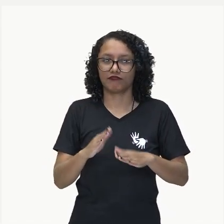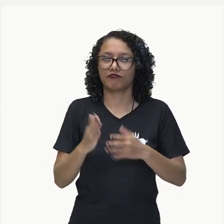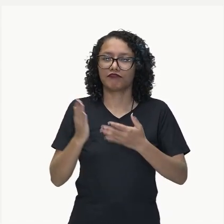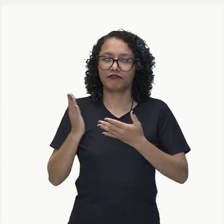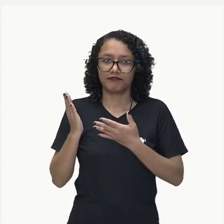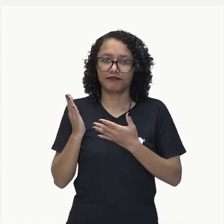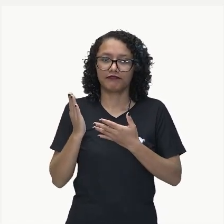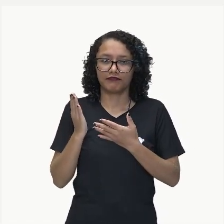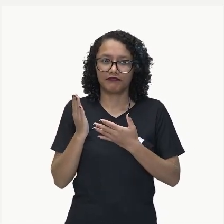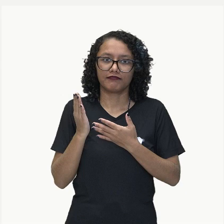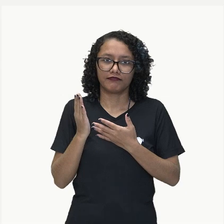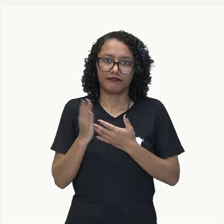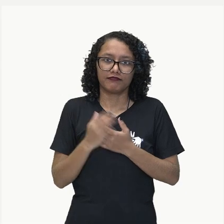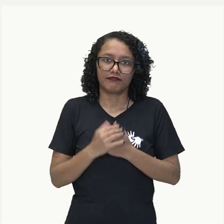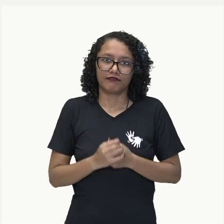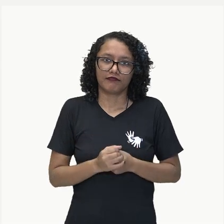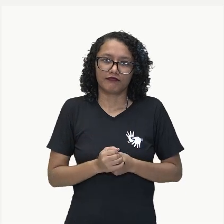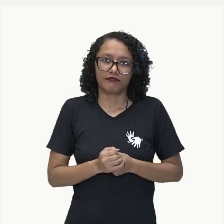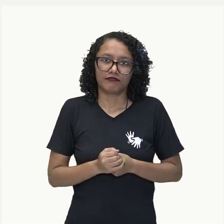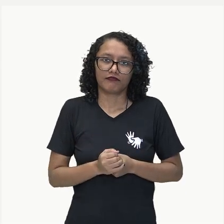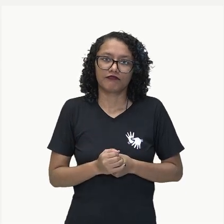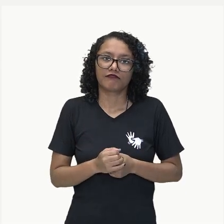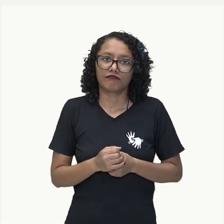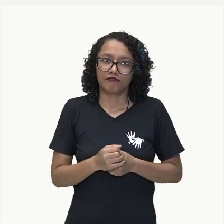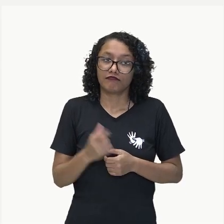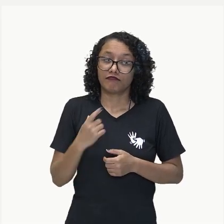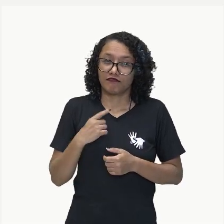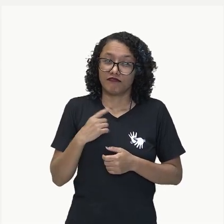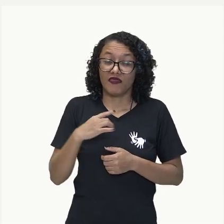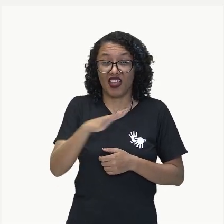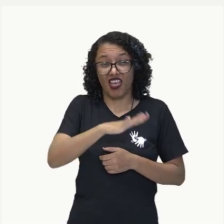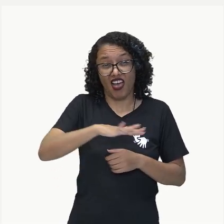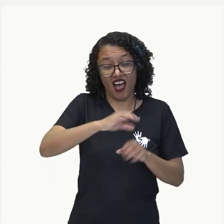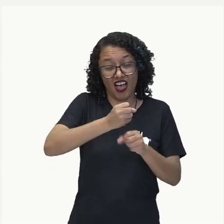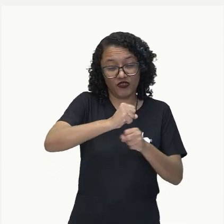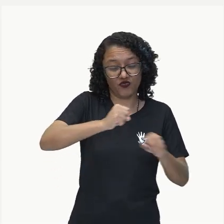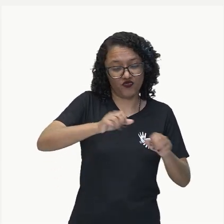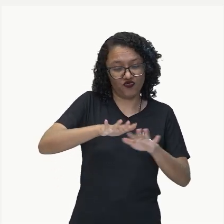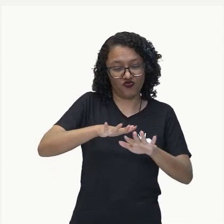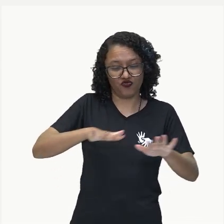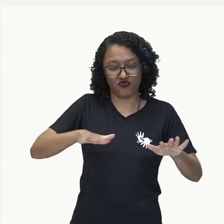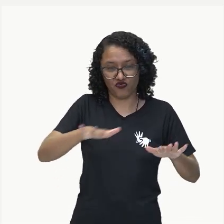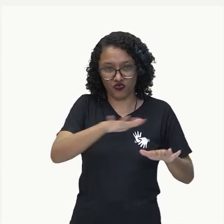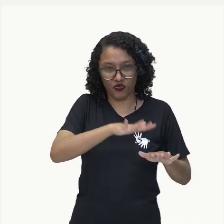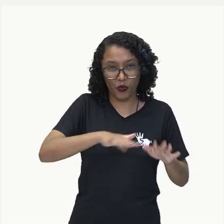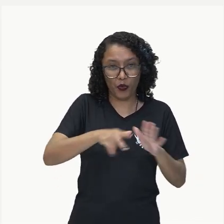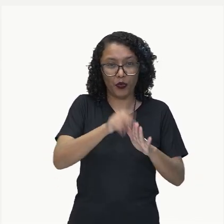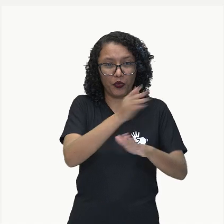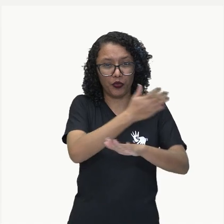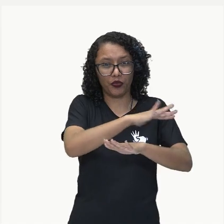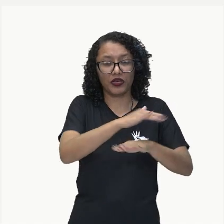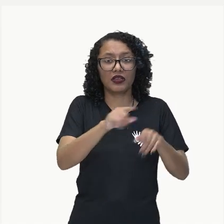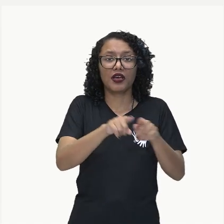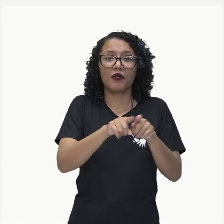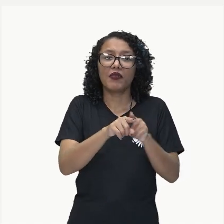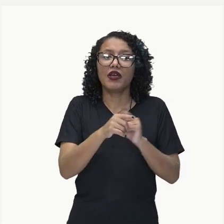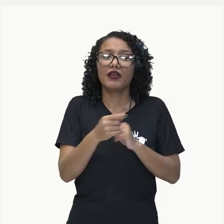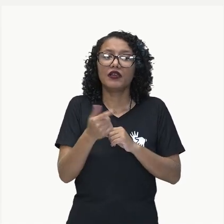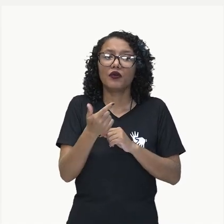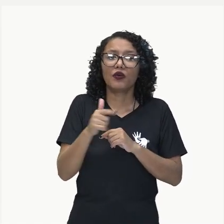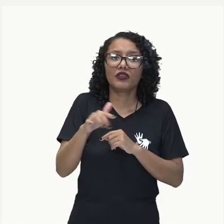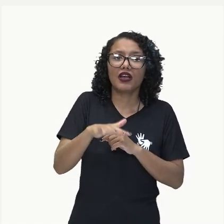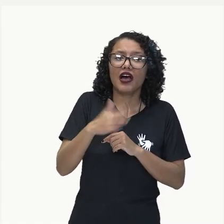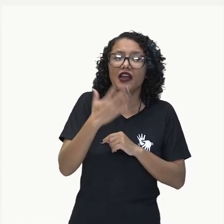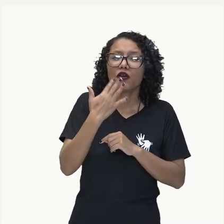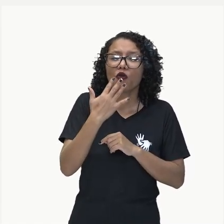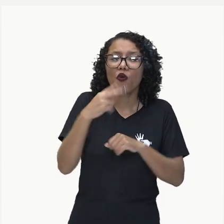acaba, né, tendo grandes áreas montanhosas, áreas de planaltos e realmente o verdinho que a gente observa quase não dá para